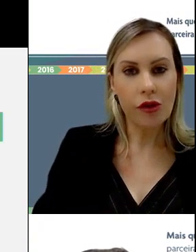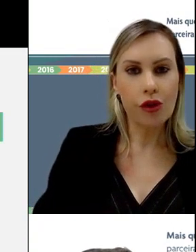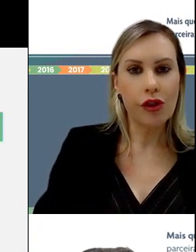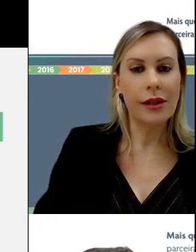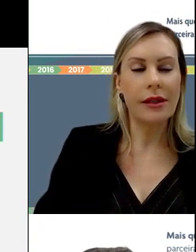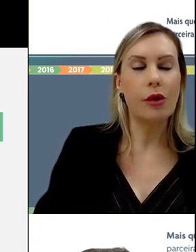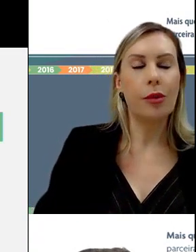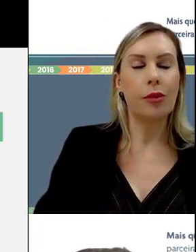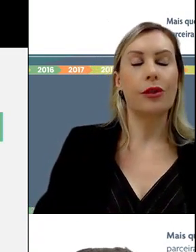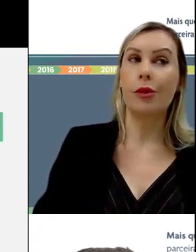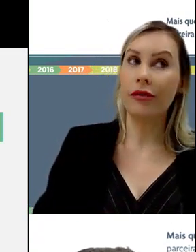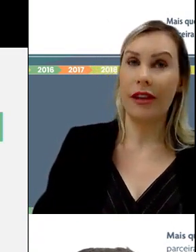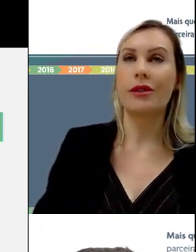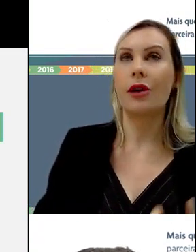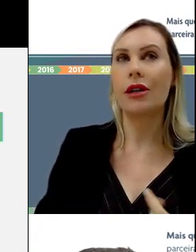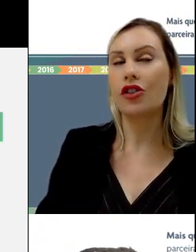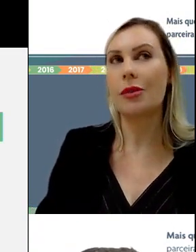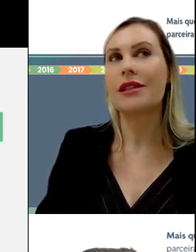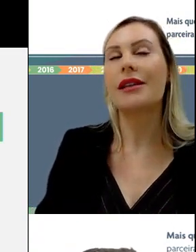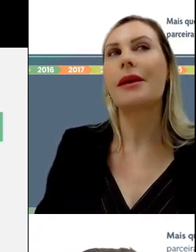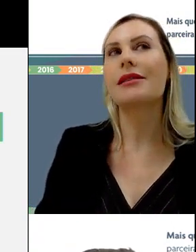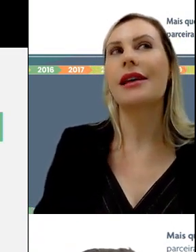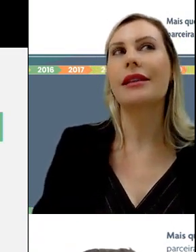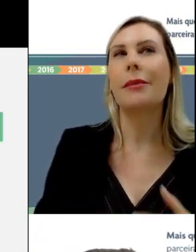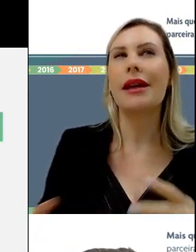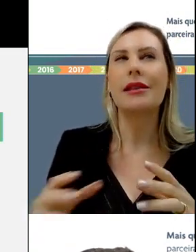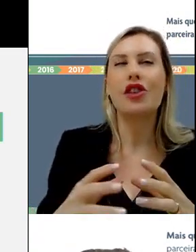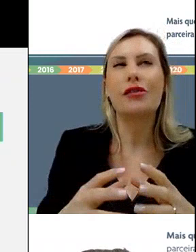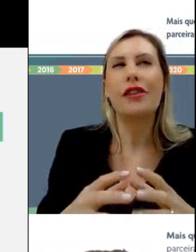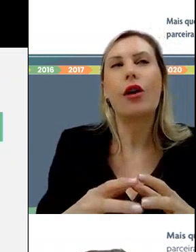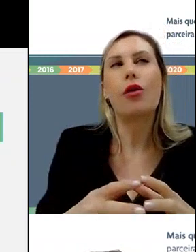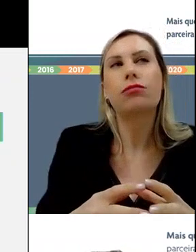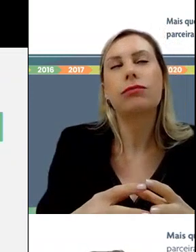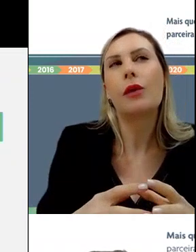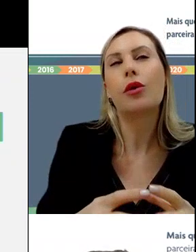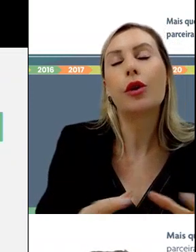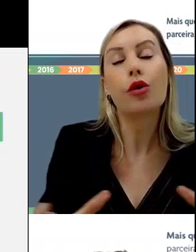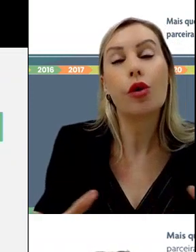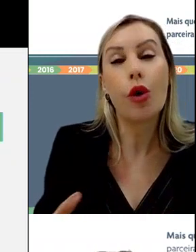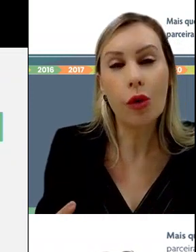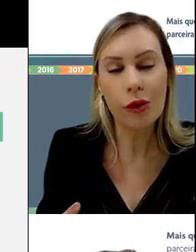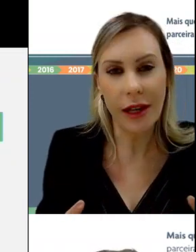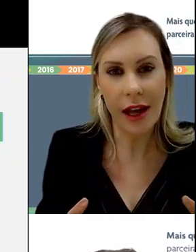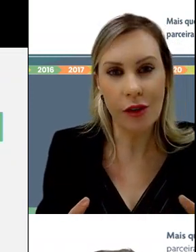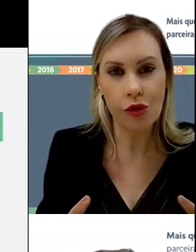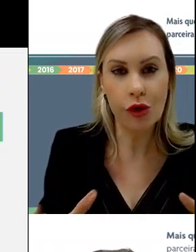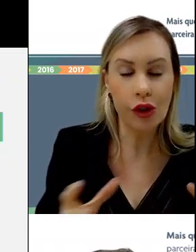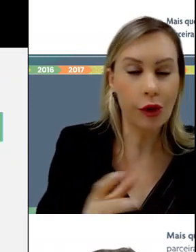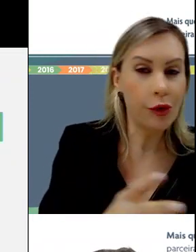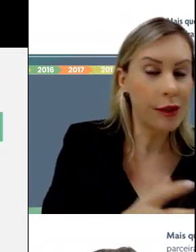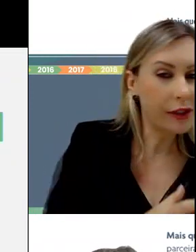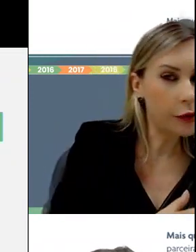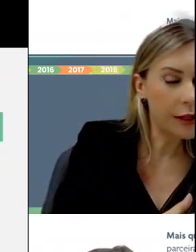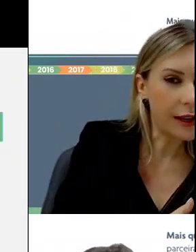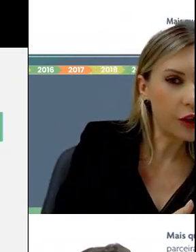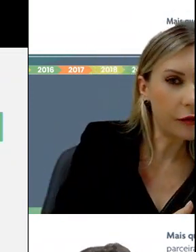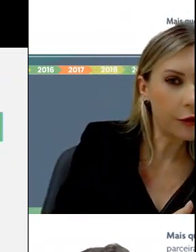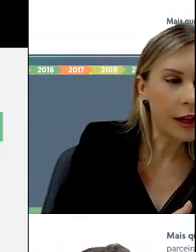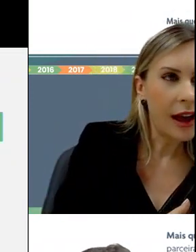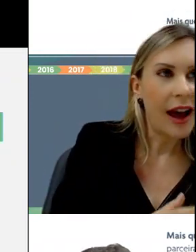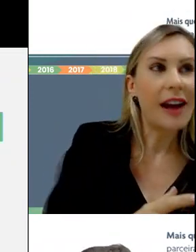mesmos reajustes em seus proventos. Agora, a gente precisa pensar também, se a gente ficar um tempo muito longo sem reajuste dos